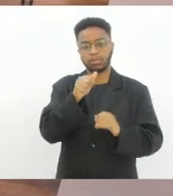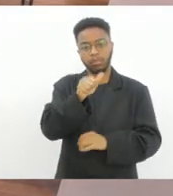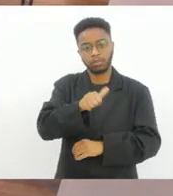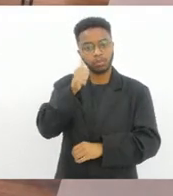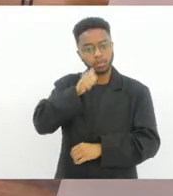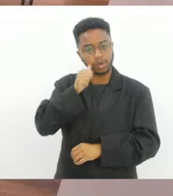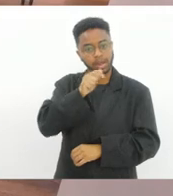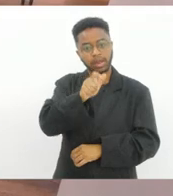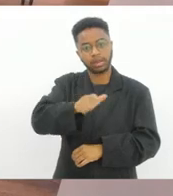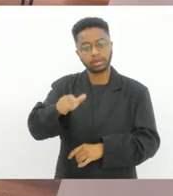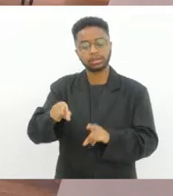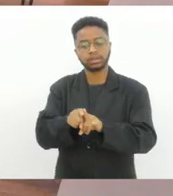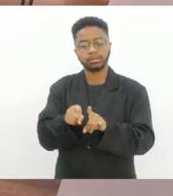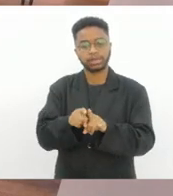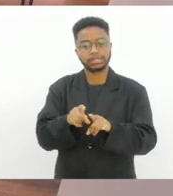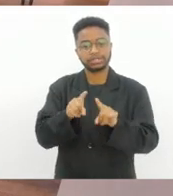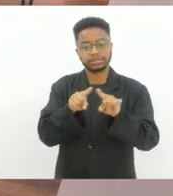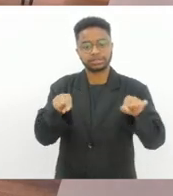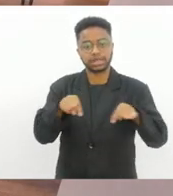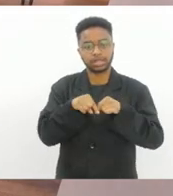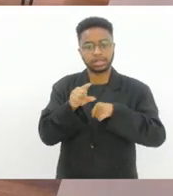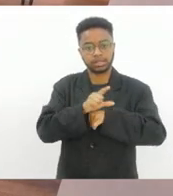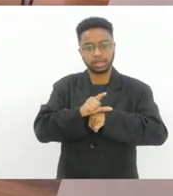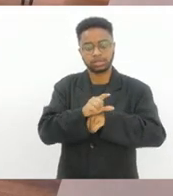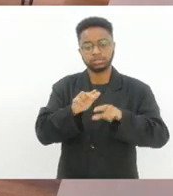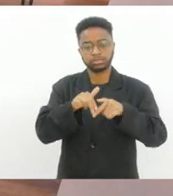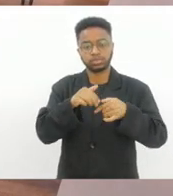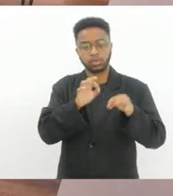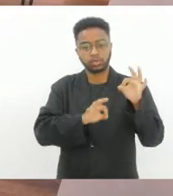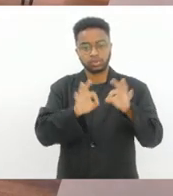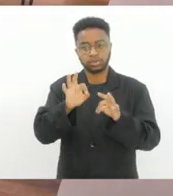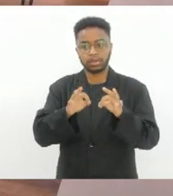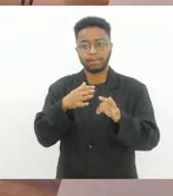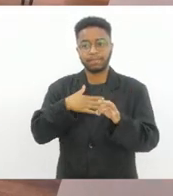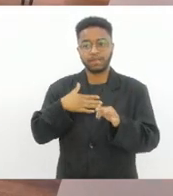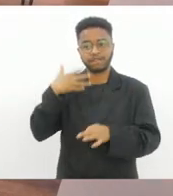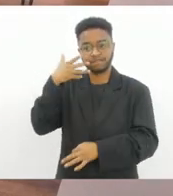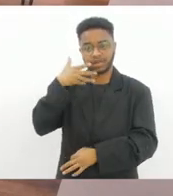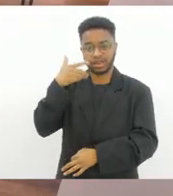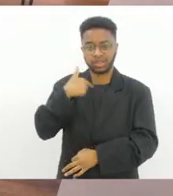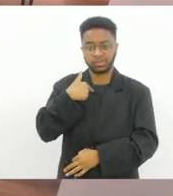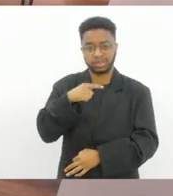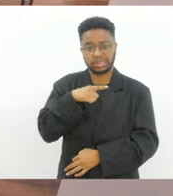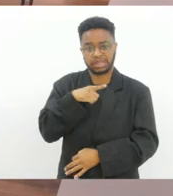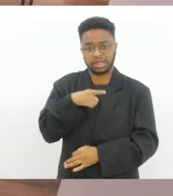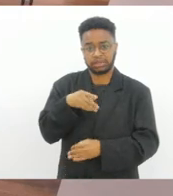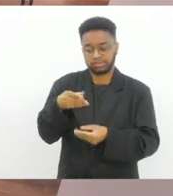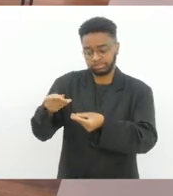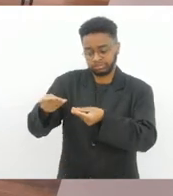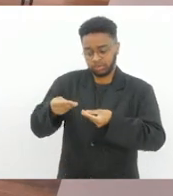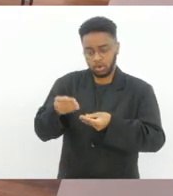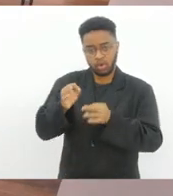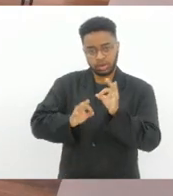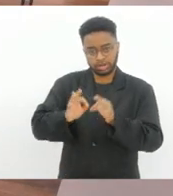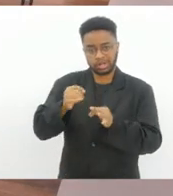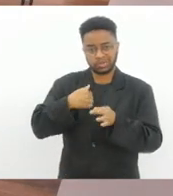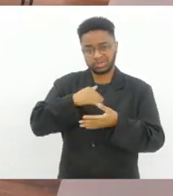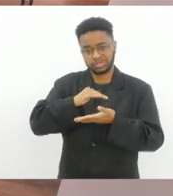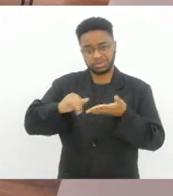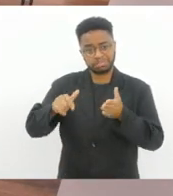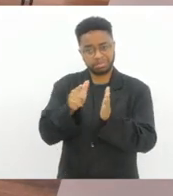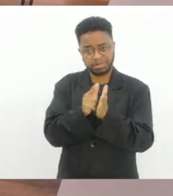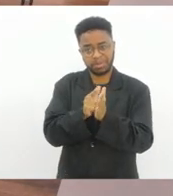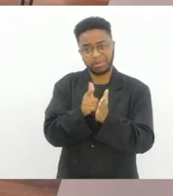organização. A minha fala, eu trouxe tudo organizado, e, obviamente, eu tirei o papel que eu ia falar, né? Isso é